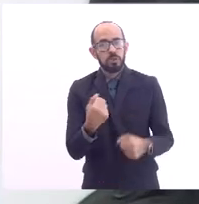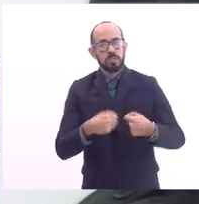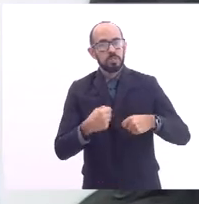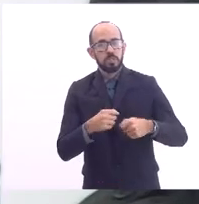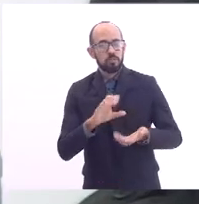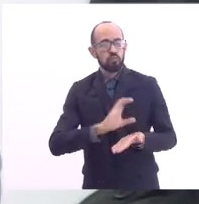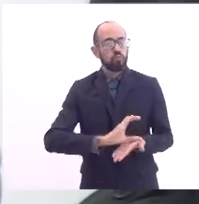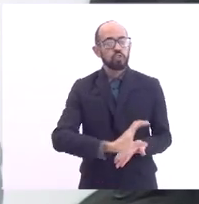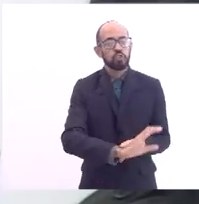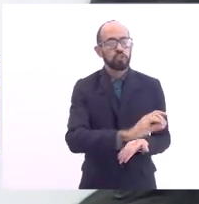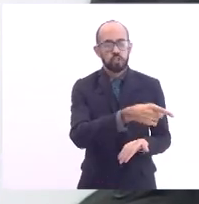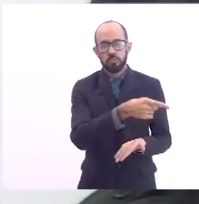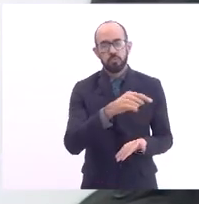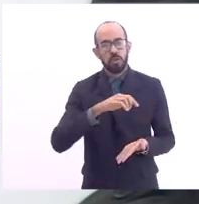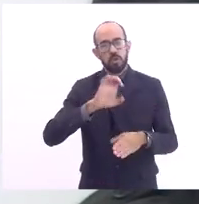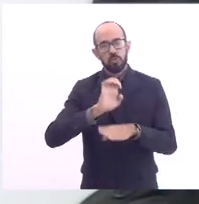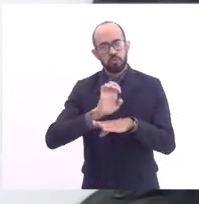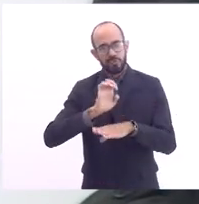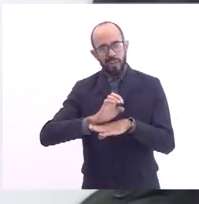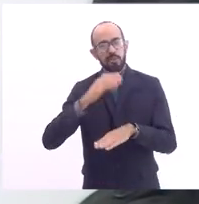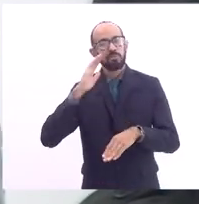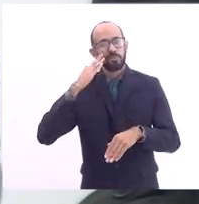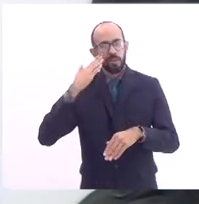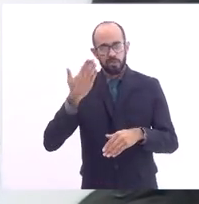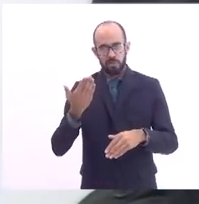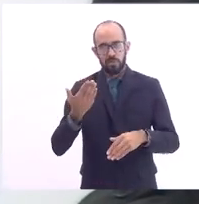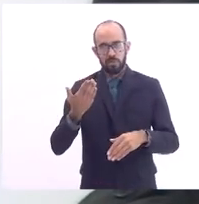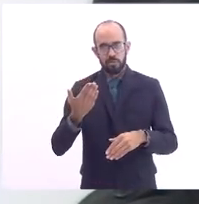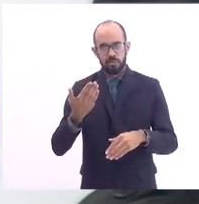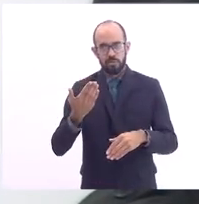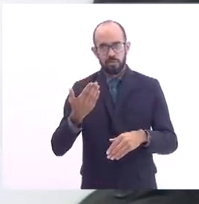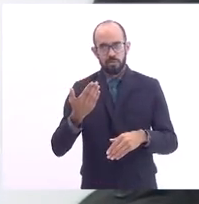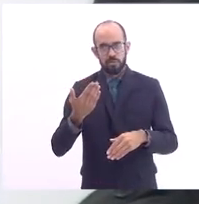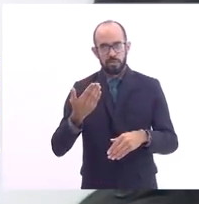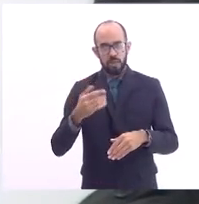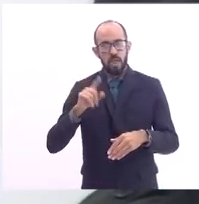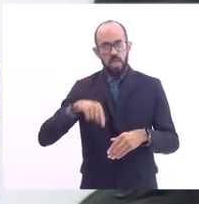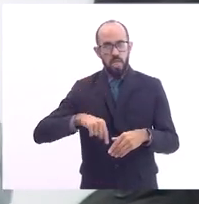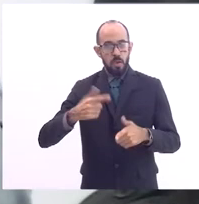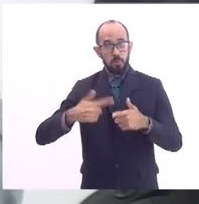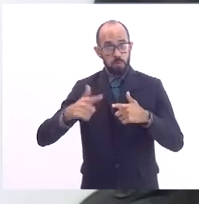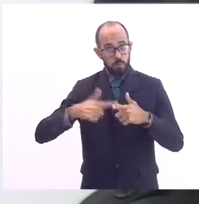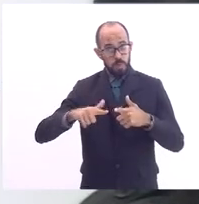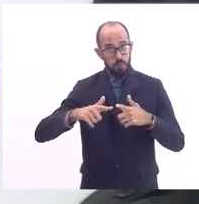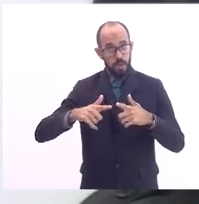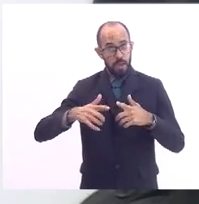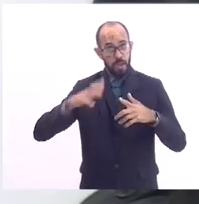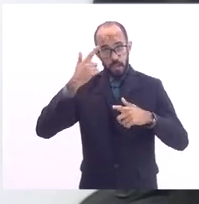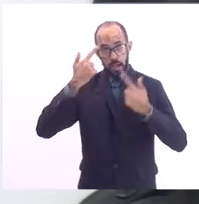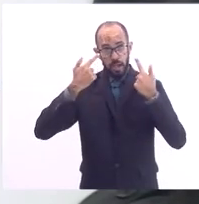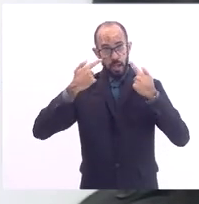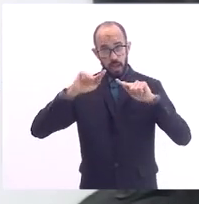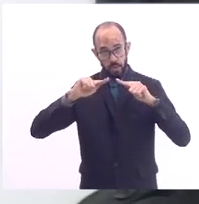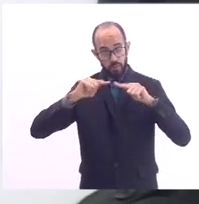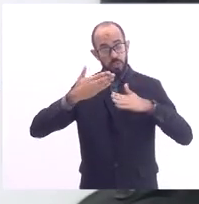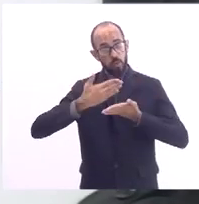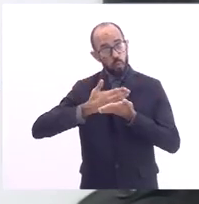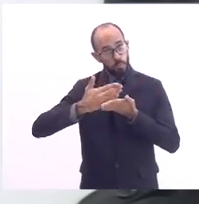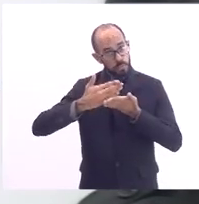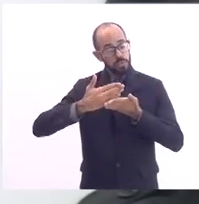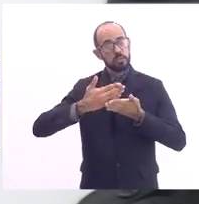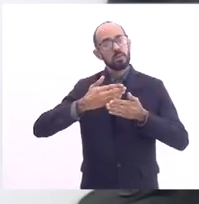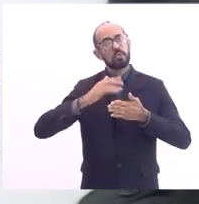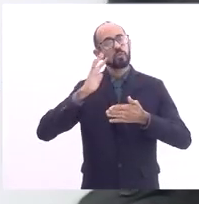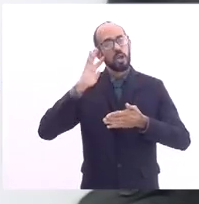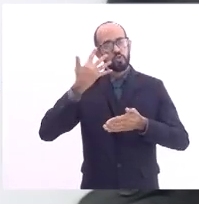possa entender se os custos estão razoáveis ou não, enfim. É um problema extremamente complexo que está começando a ser resolvido. Então,